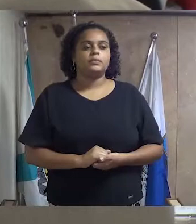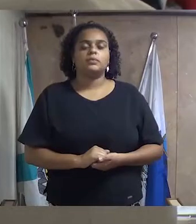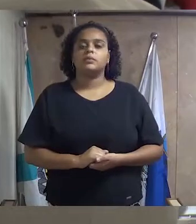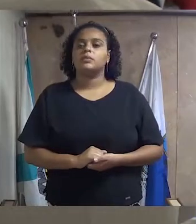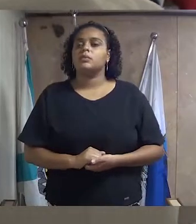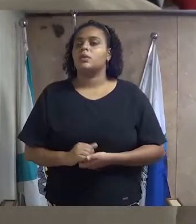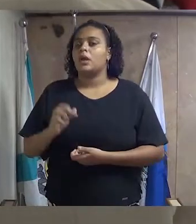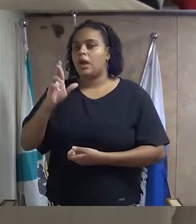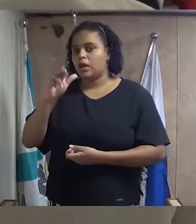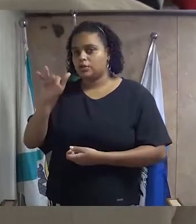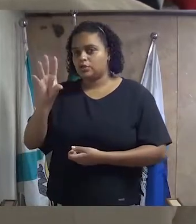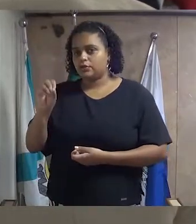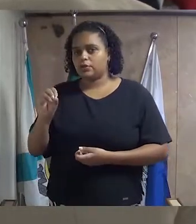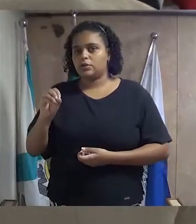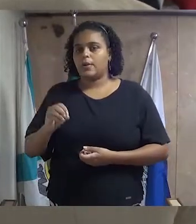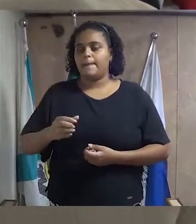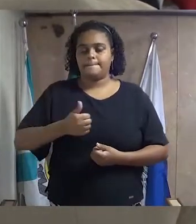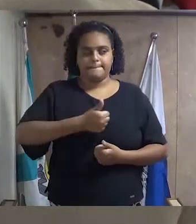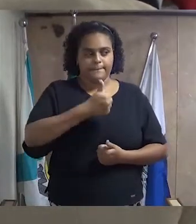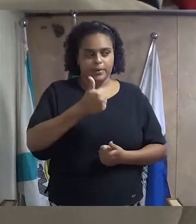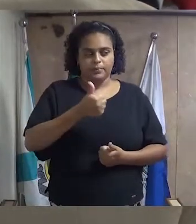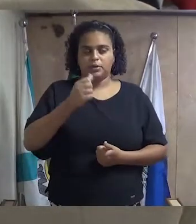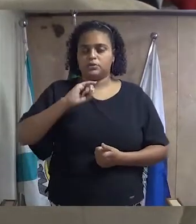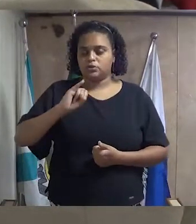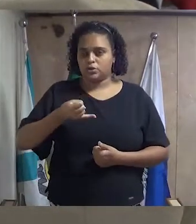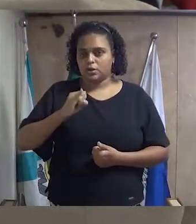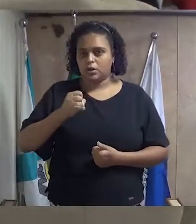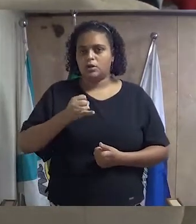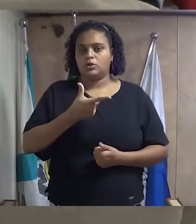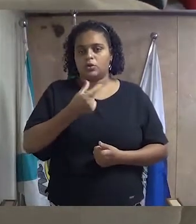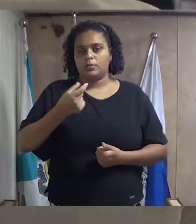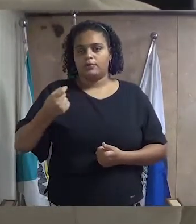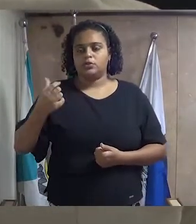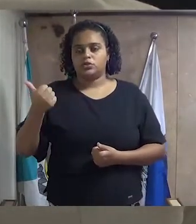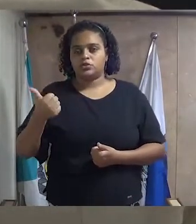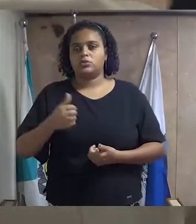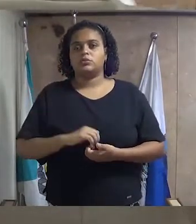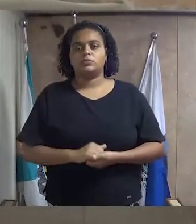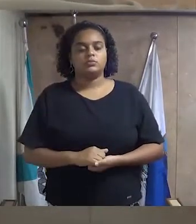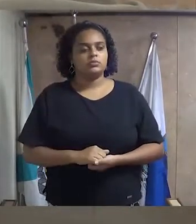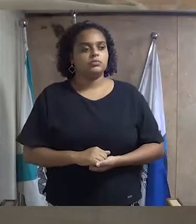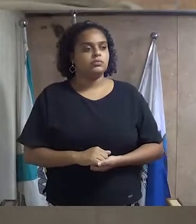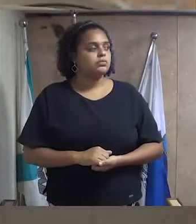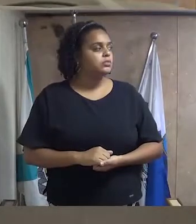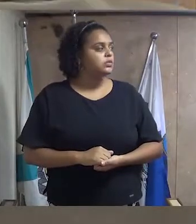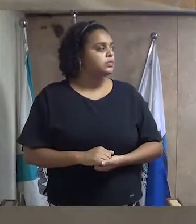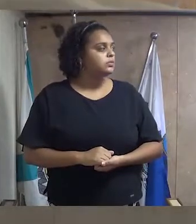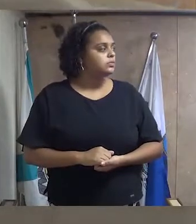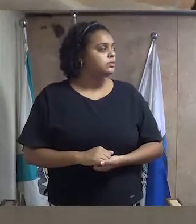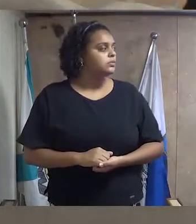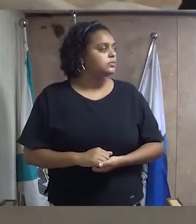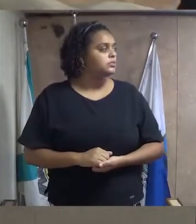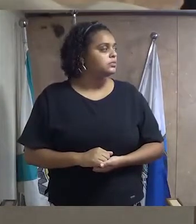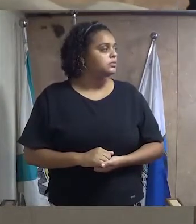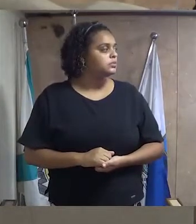A contar, retificando, a contar de 1º de janeiro de 2021, que fica